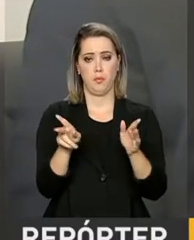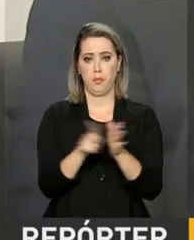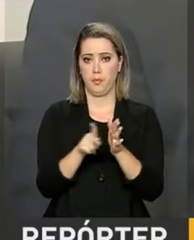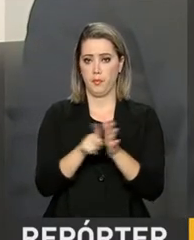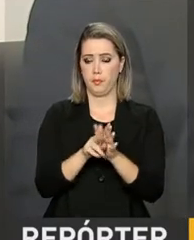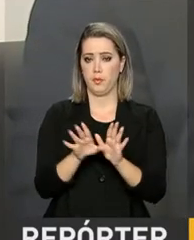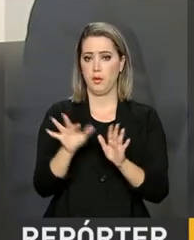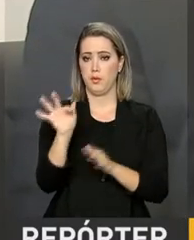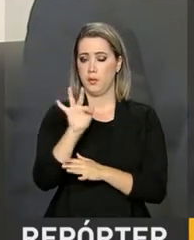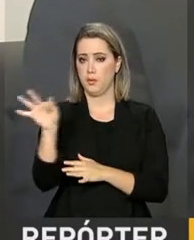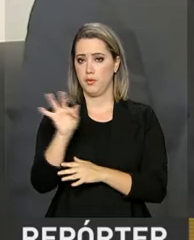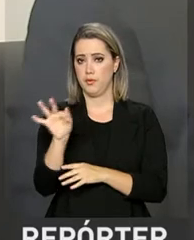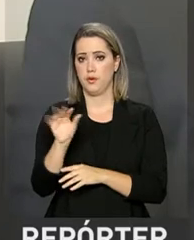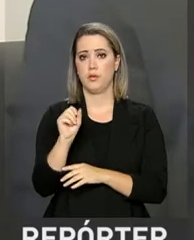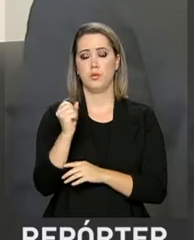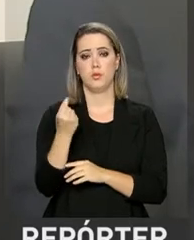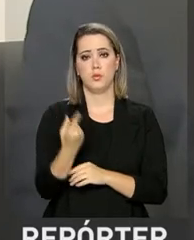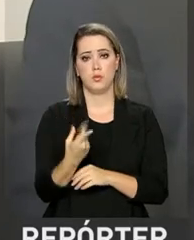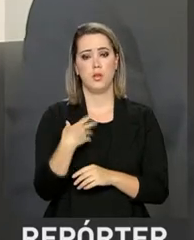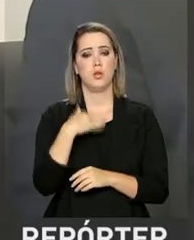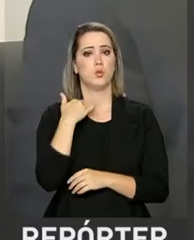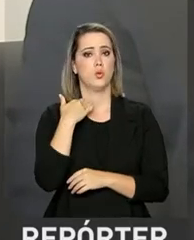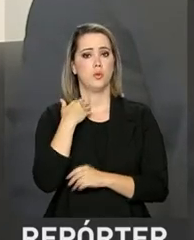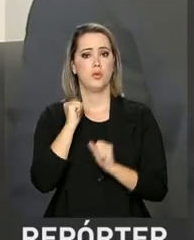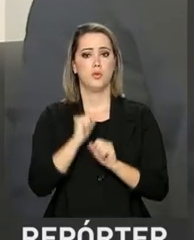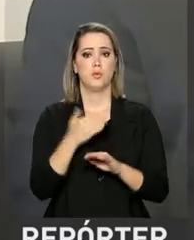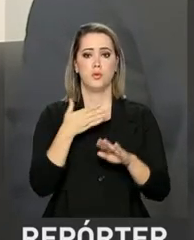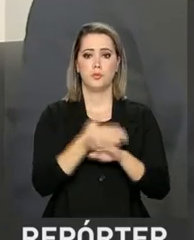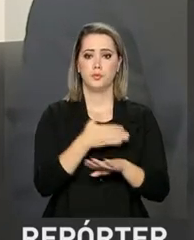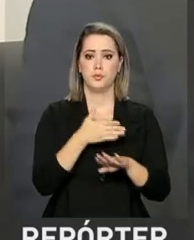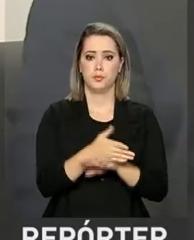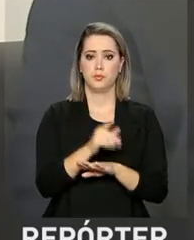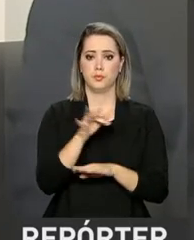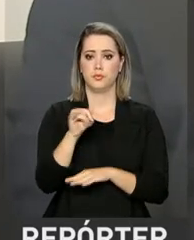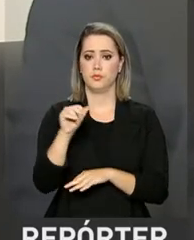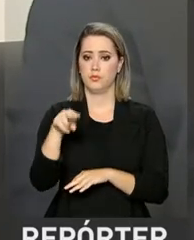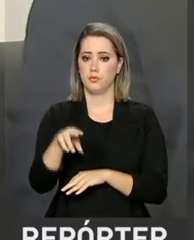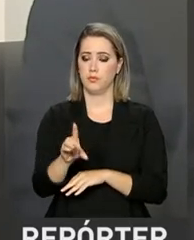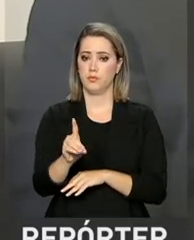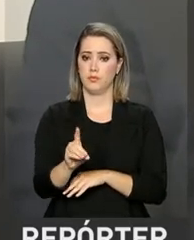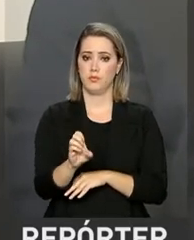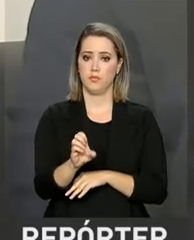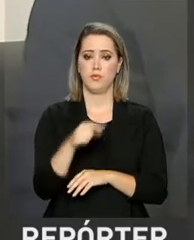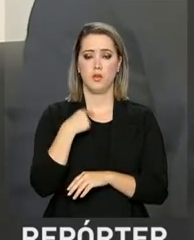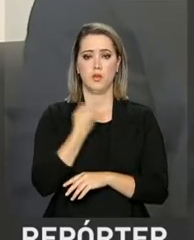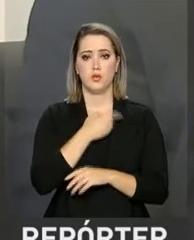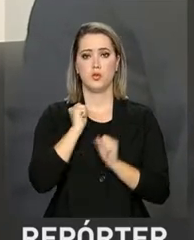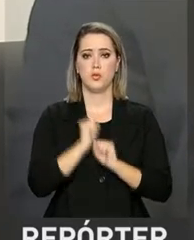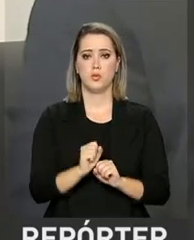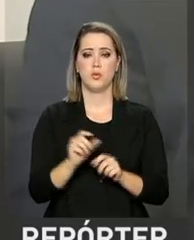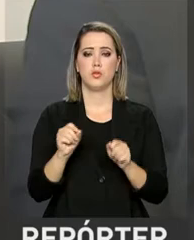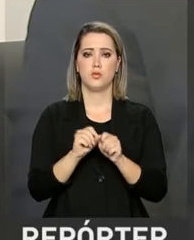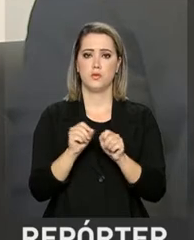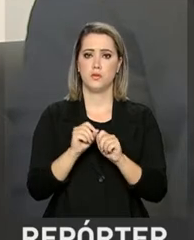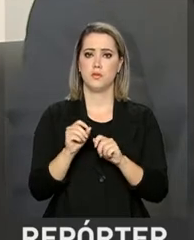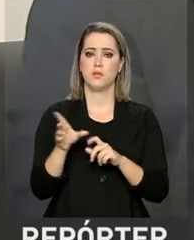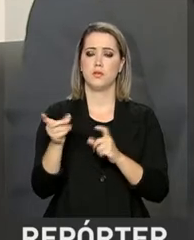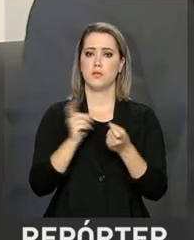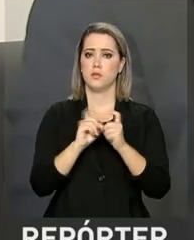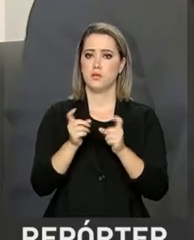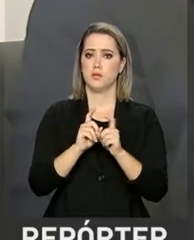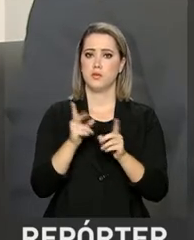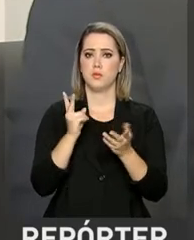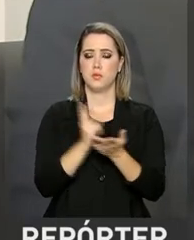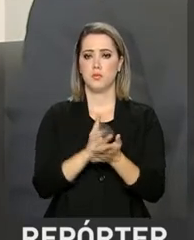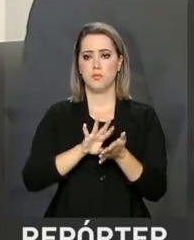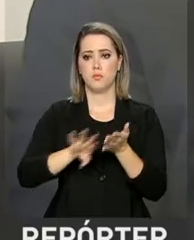acaso na instituição financeira ele pode recorrer aqui propor o fnde a gente consegue fazer um é um processo administrativo ainda fora